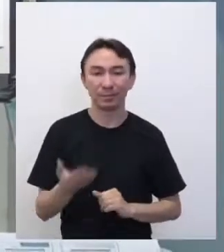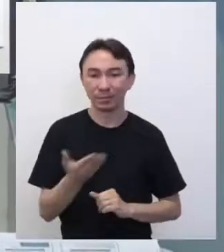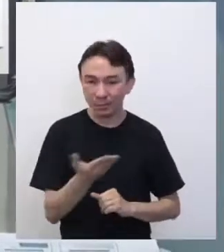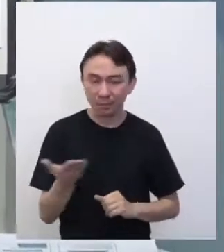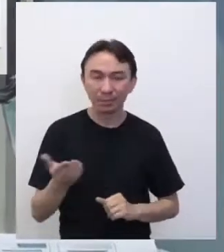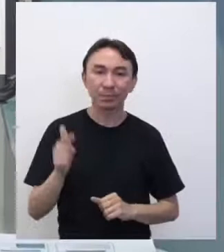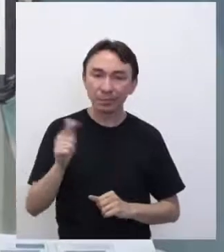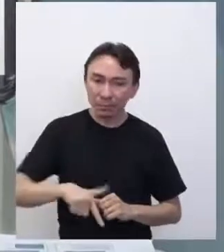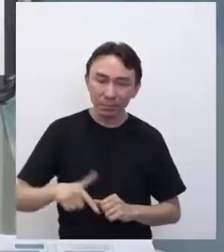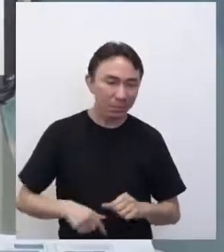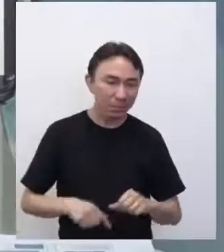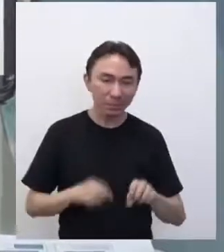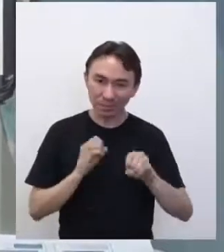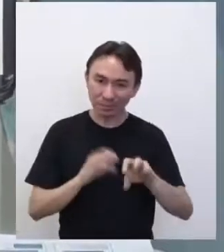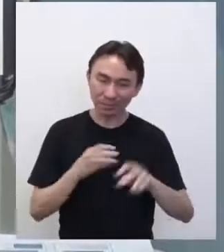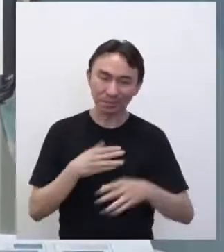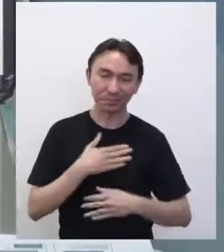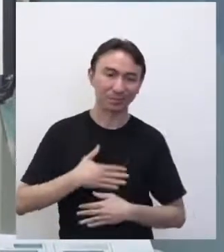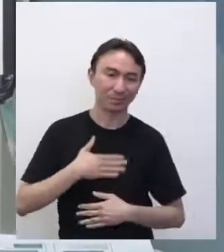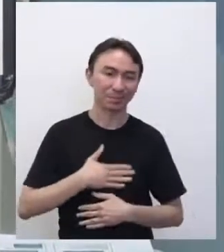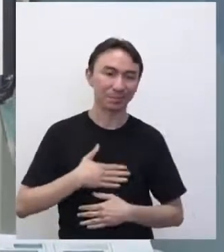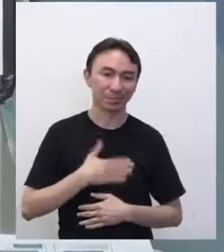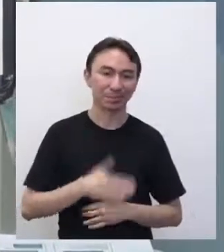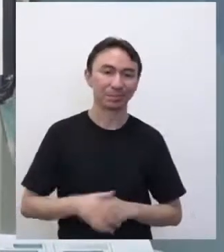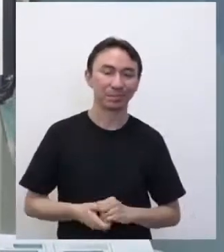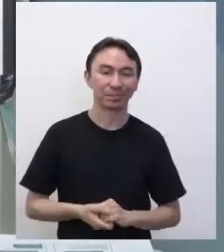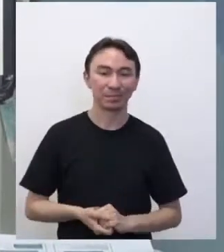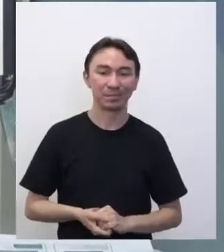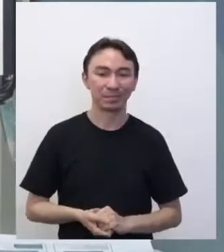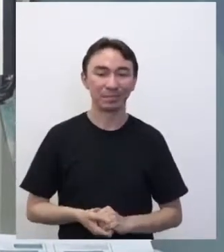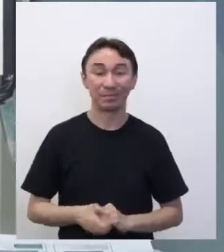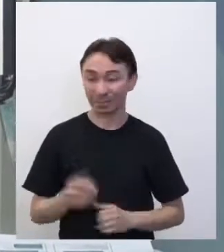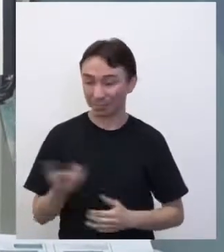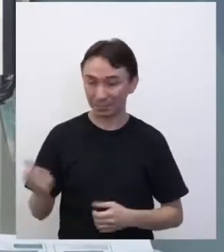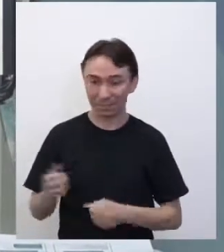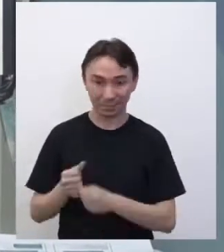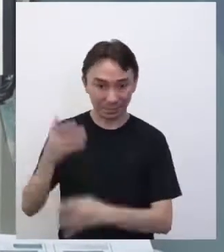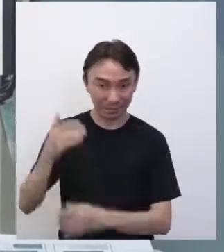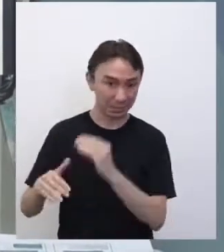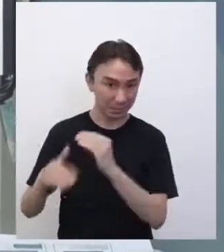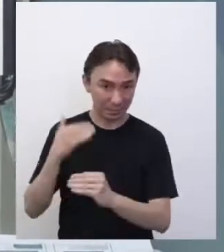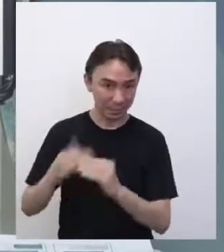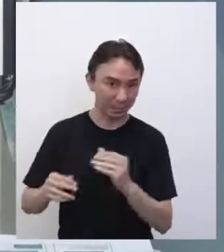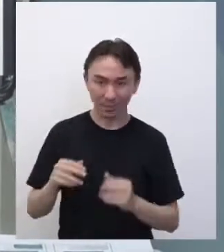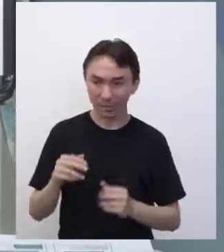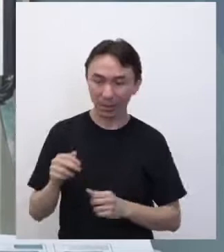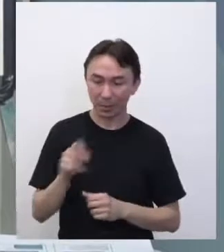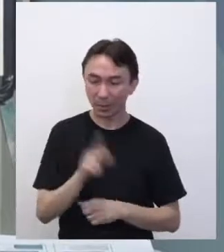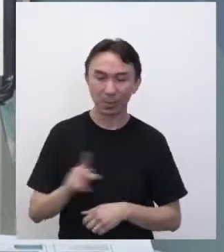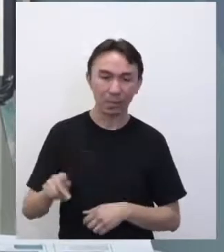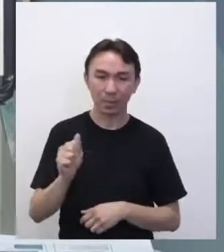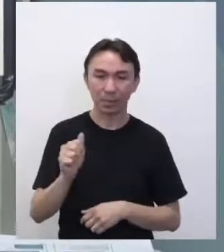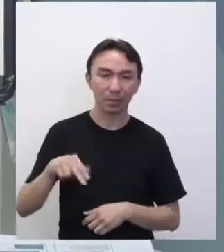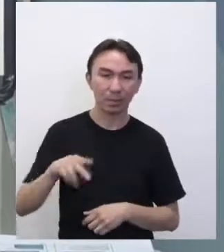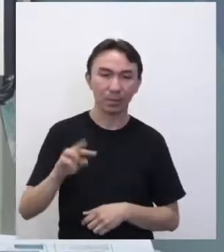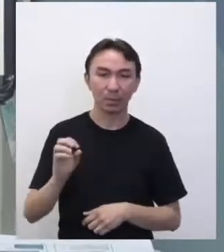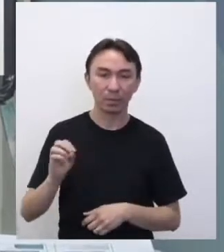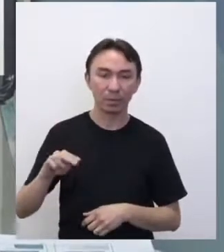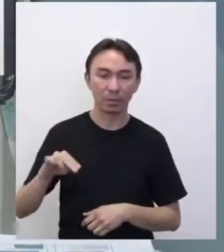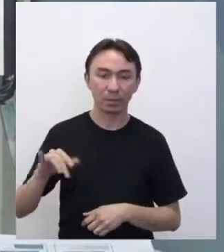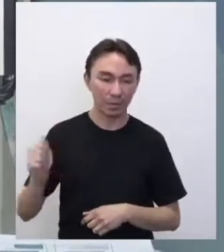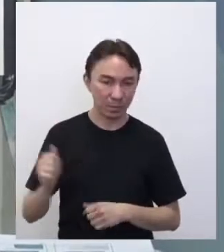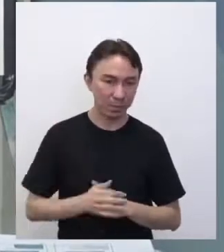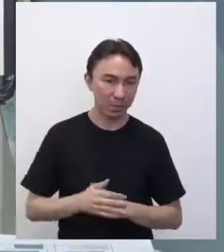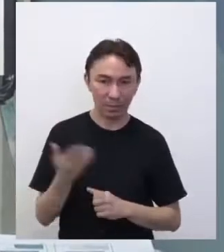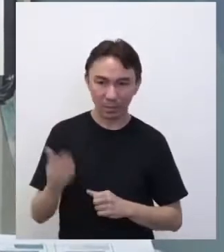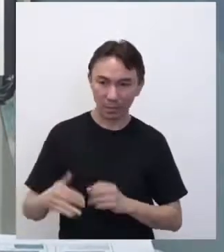mais uma aula. Well, Antônia is here to help me in the chat. Antônia está aqui para me ajudar aqui no chat. Então, quanto mais vocês interagirem,